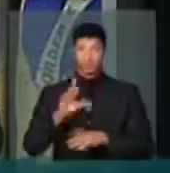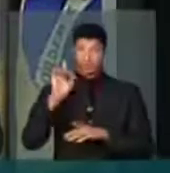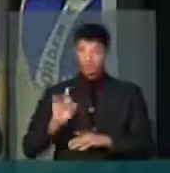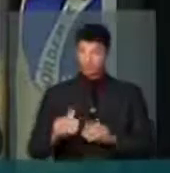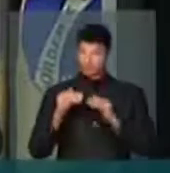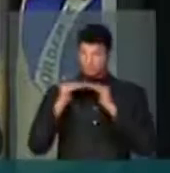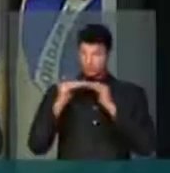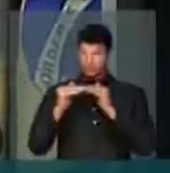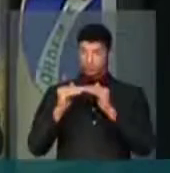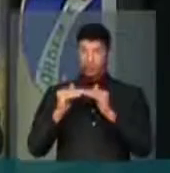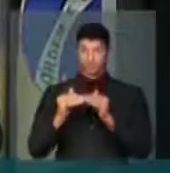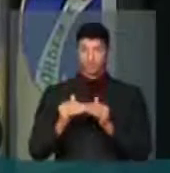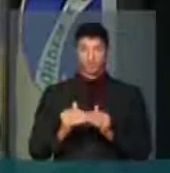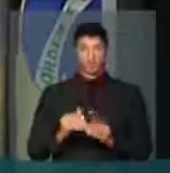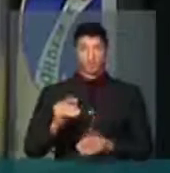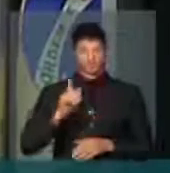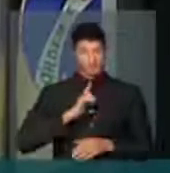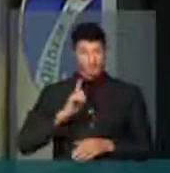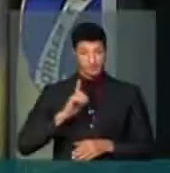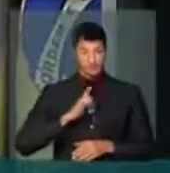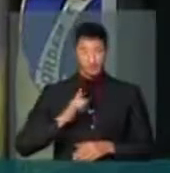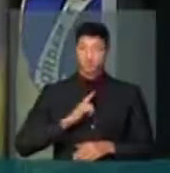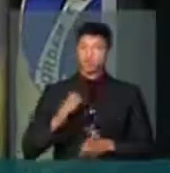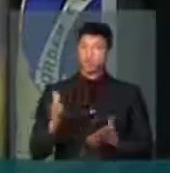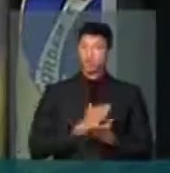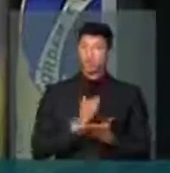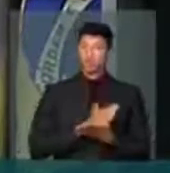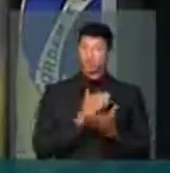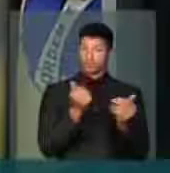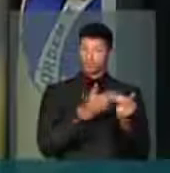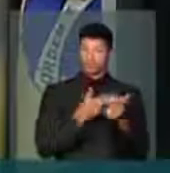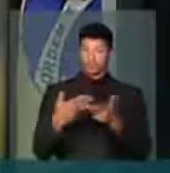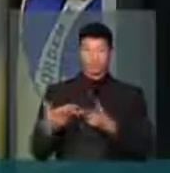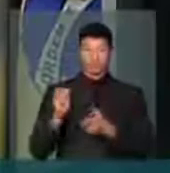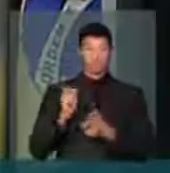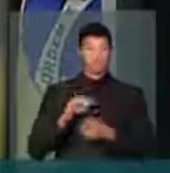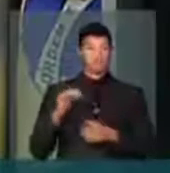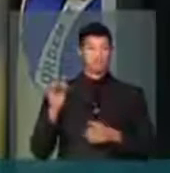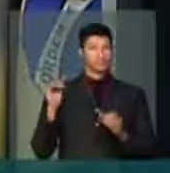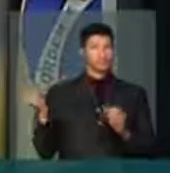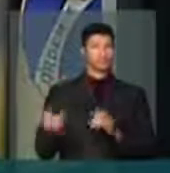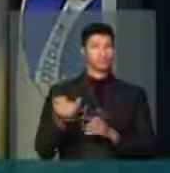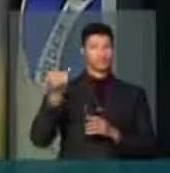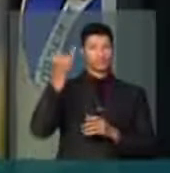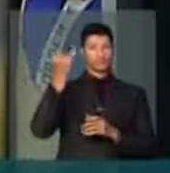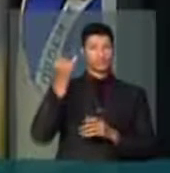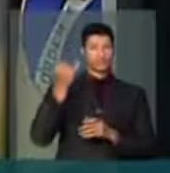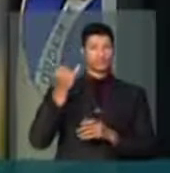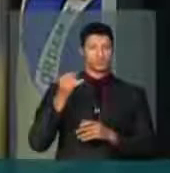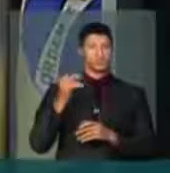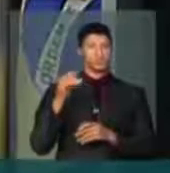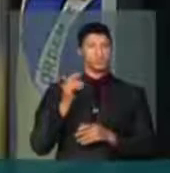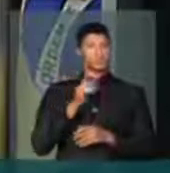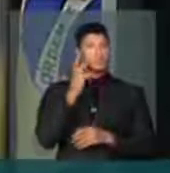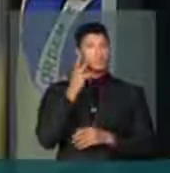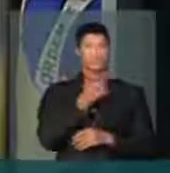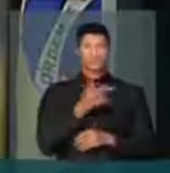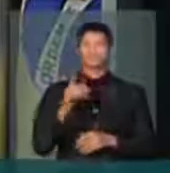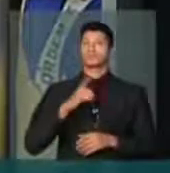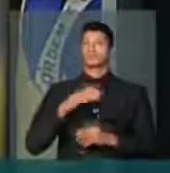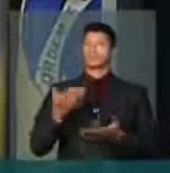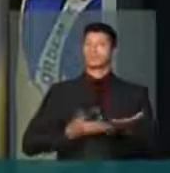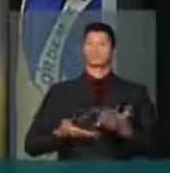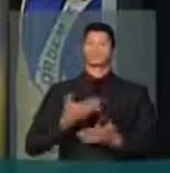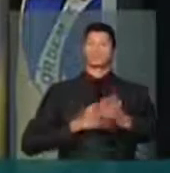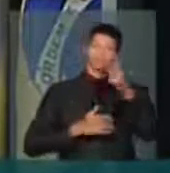democrático de direito existem alguns instrumentos que são imprescindíveis para que você atenda